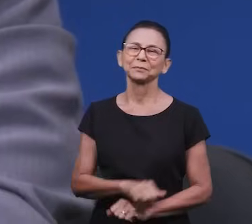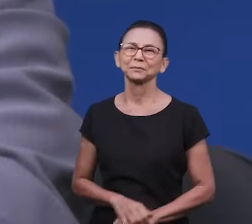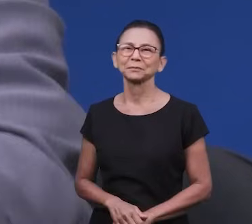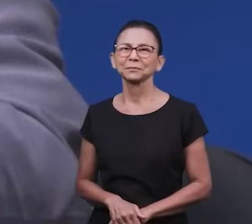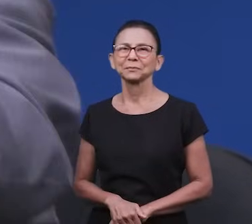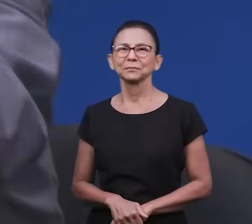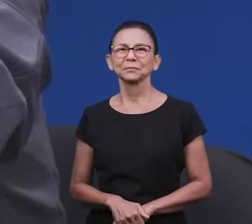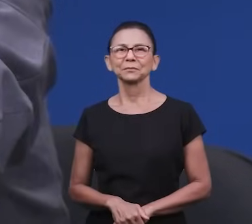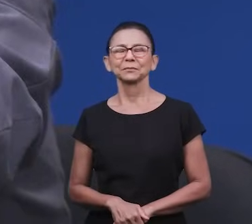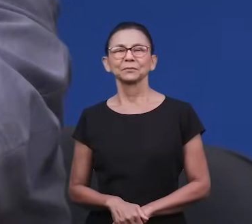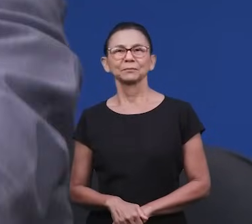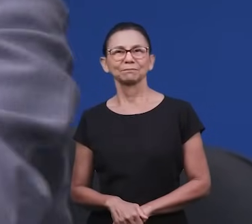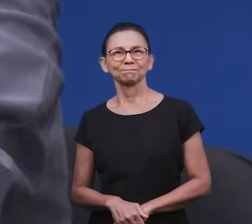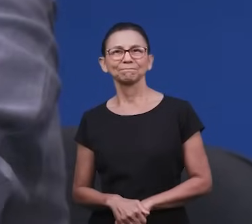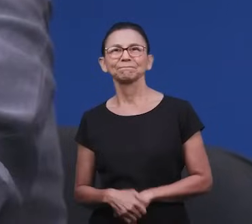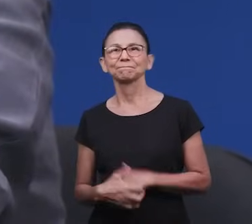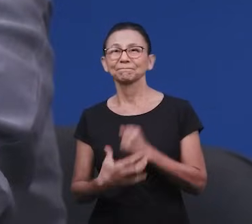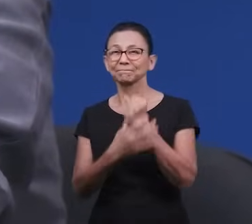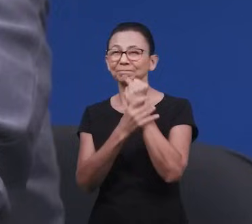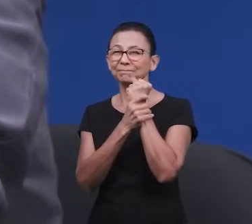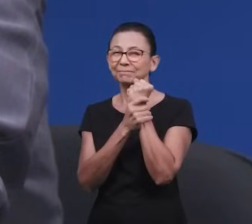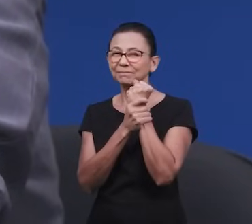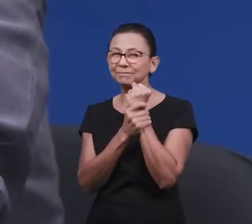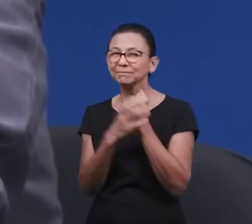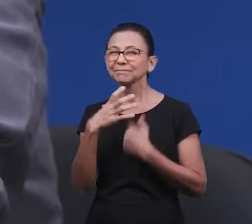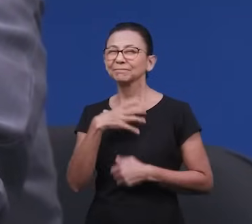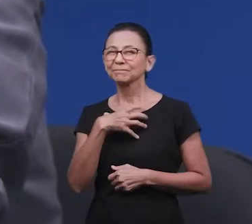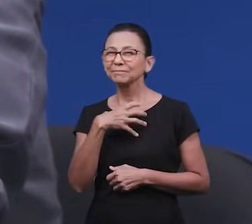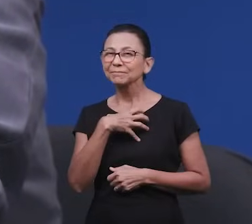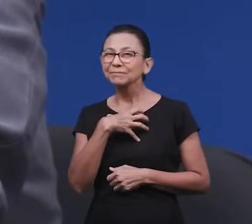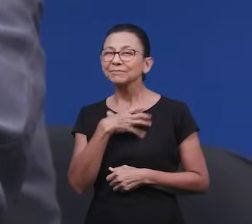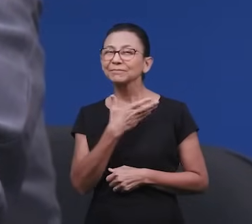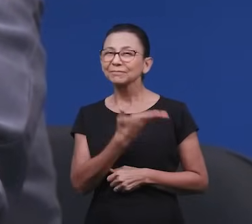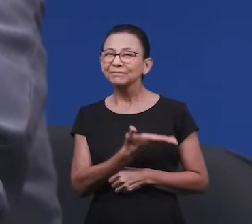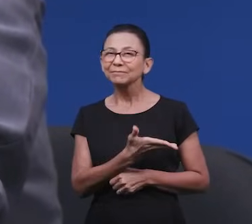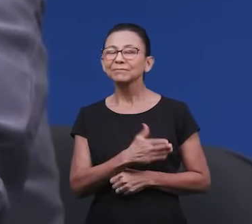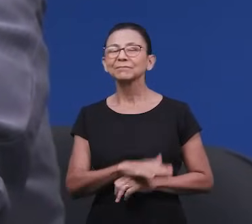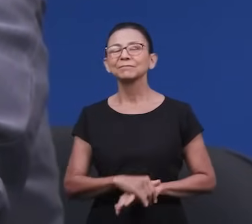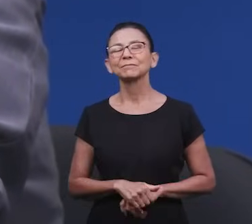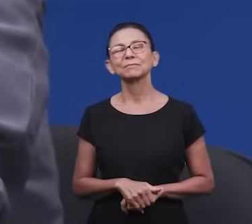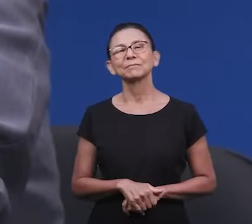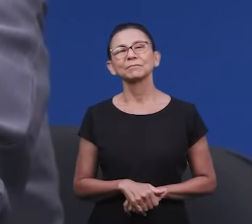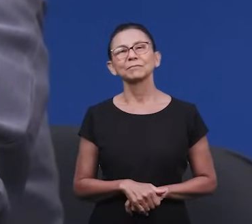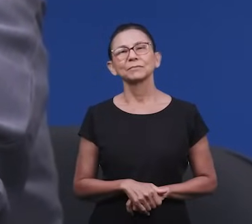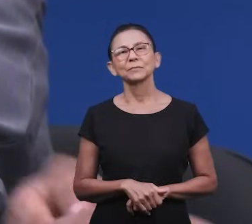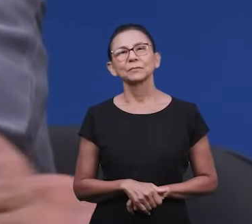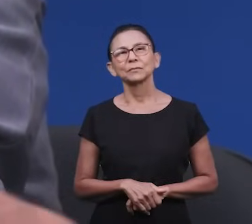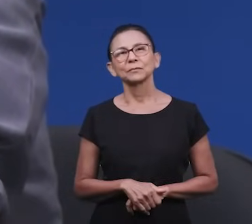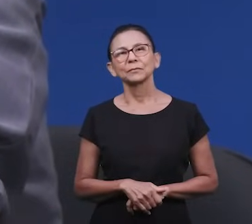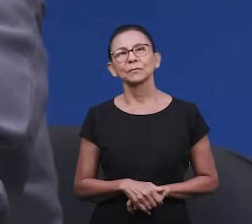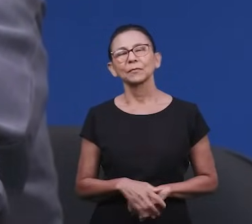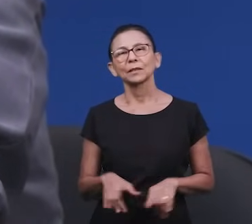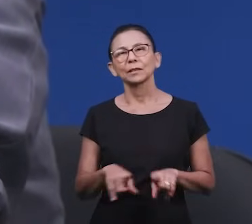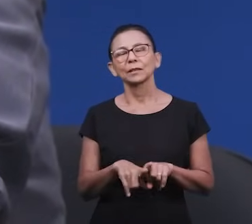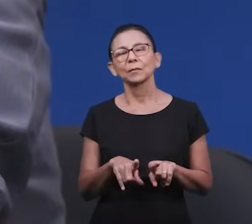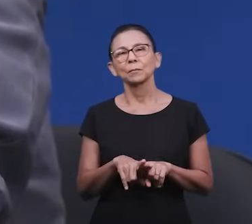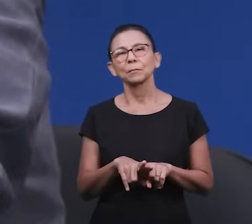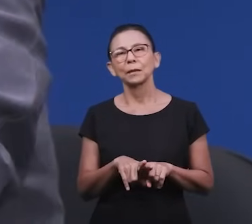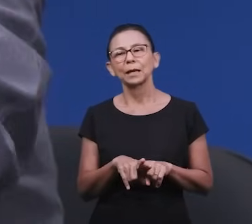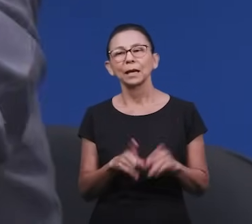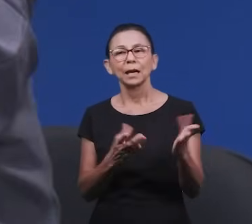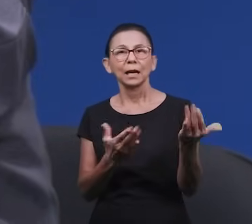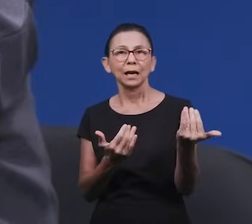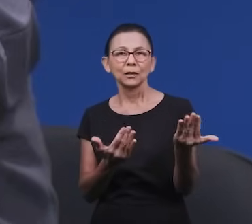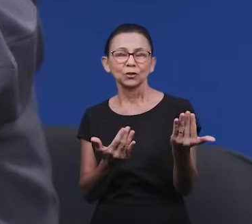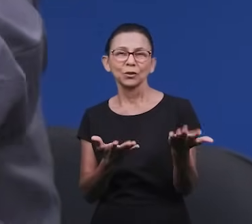repousar seguro. Então, ela dorme com a segurança do Senhor e uma bênção Fica aqui o exemplo dessa senhora, né,